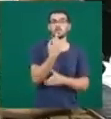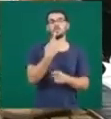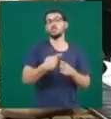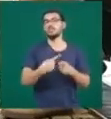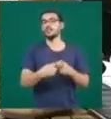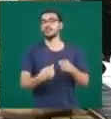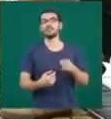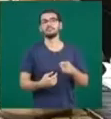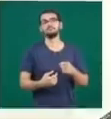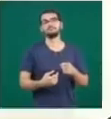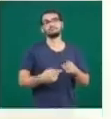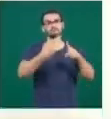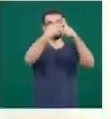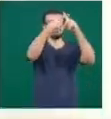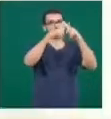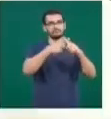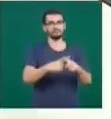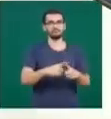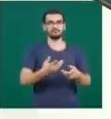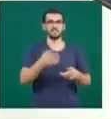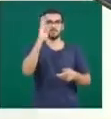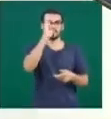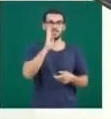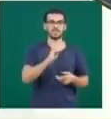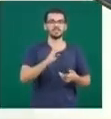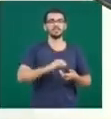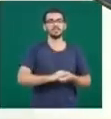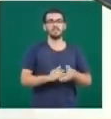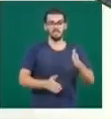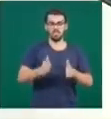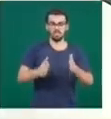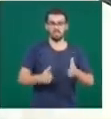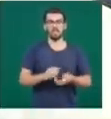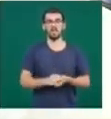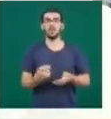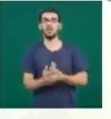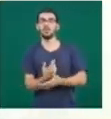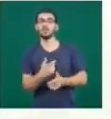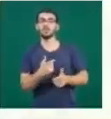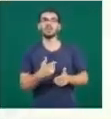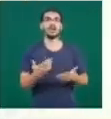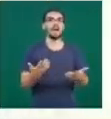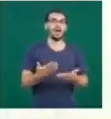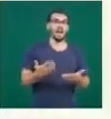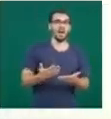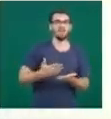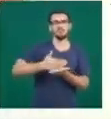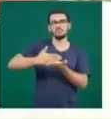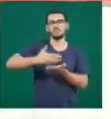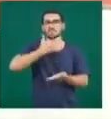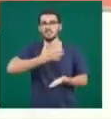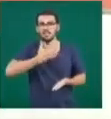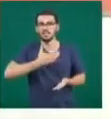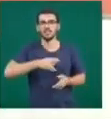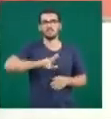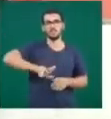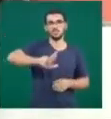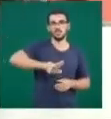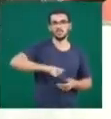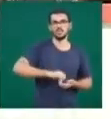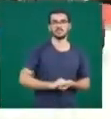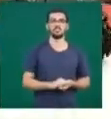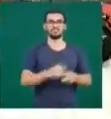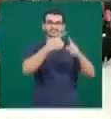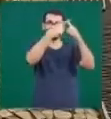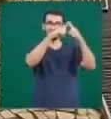Torneio Brasileiro de Robótica, que vai acontecer no início de dezembro deste ano em Uberlândia. Nas etapas regionais, essa turminha ganhou